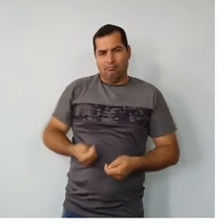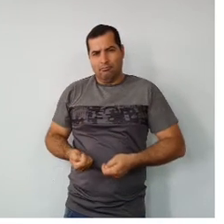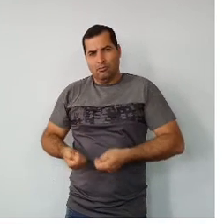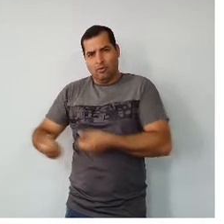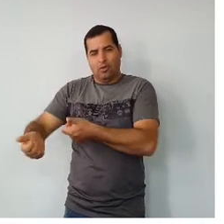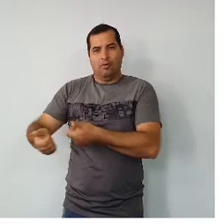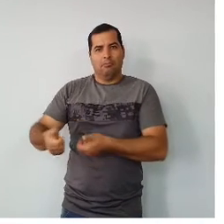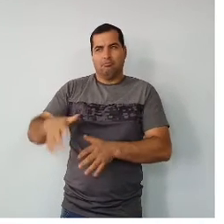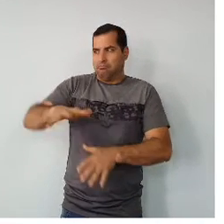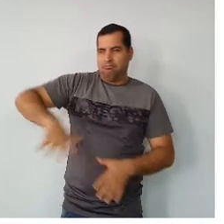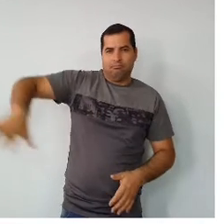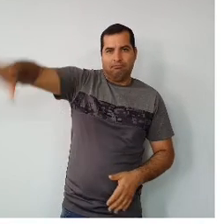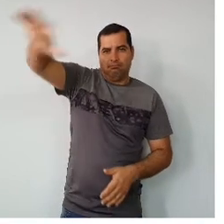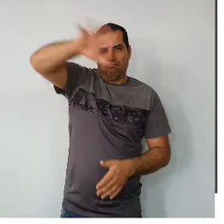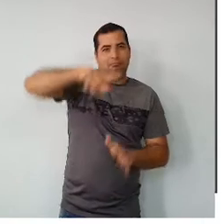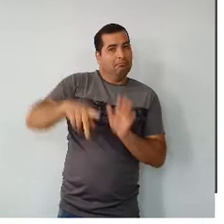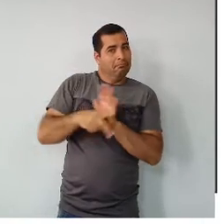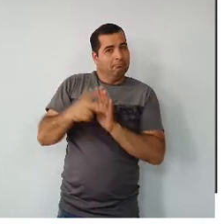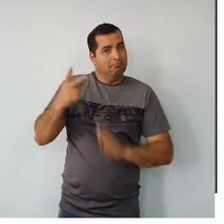terras dessa região para ele.